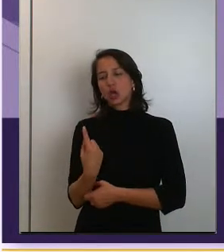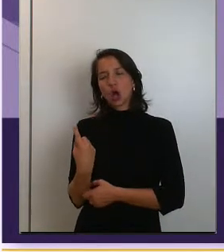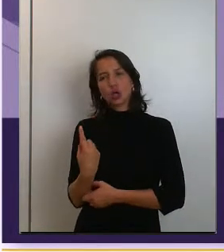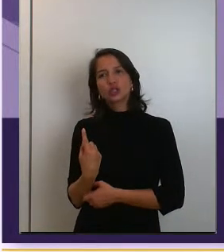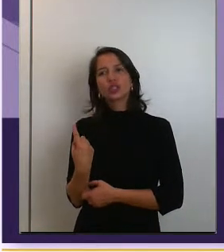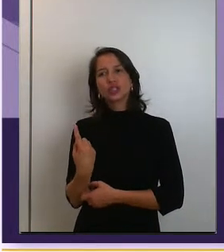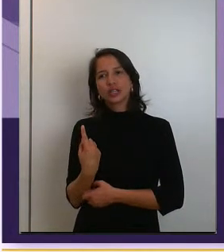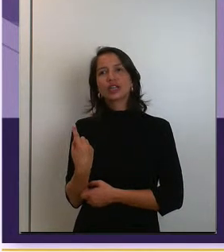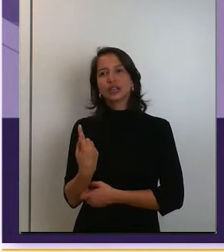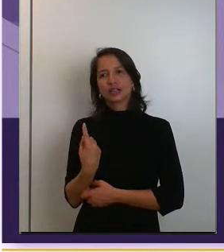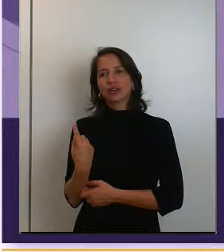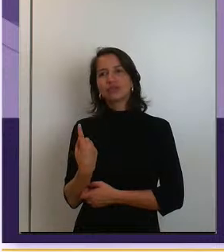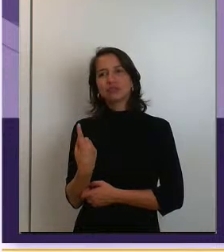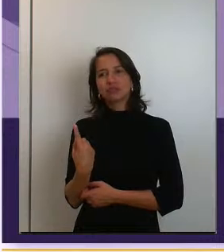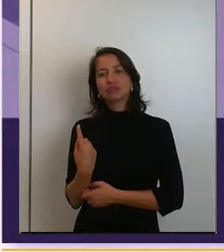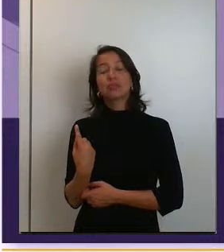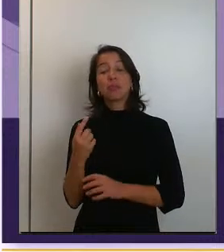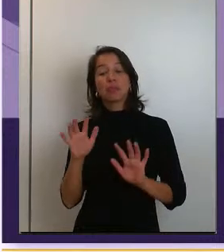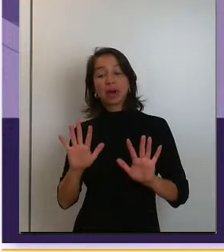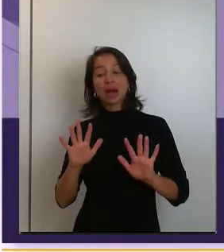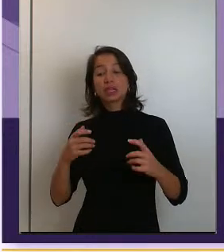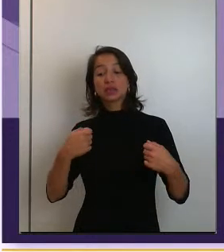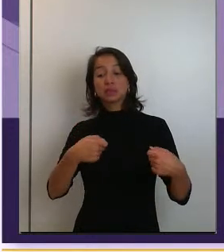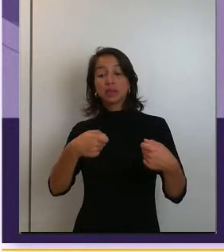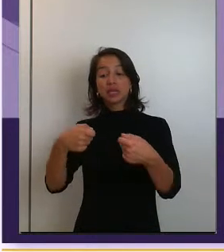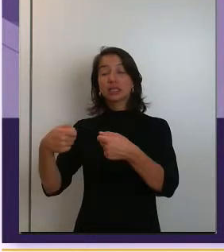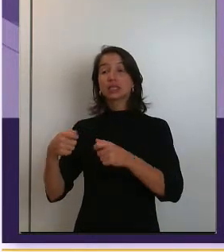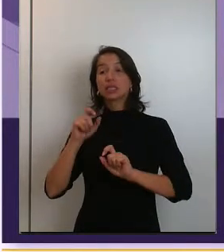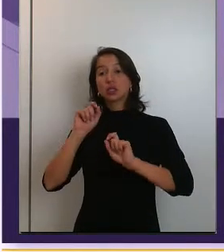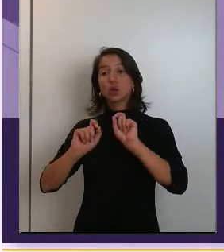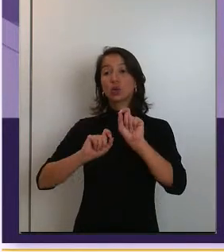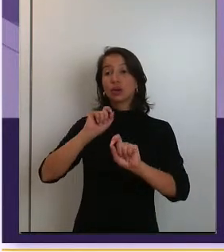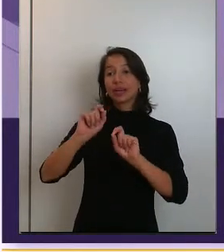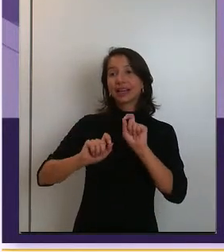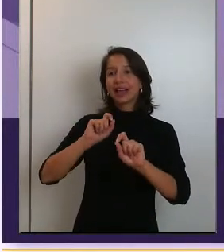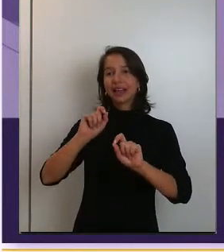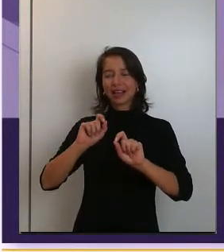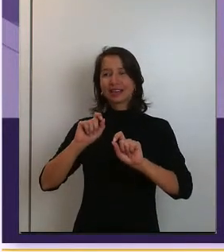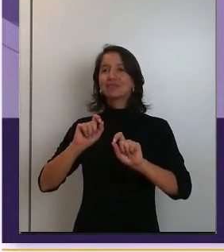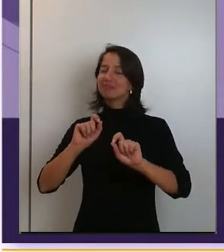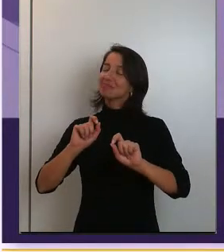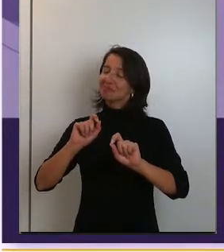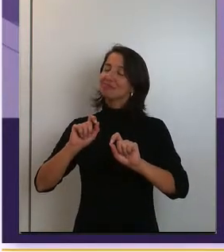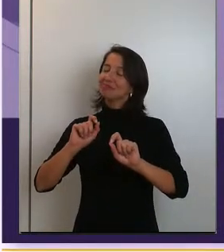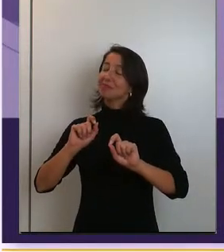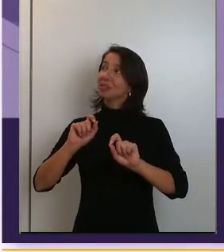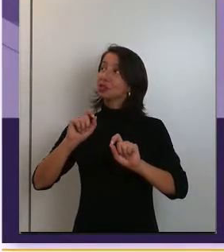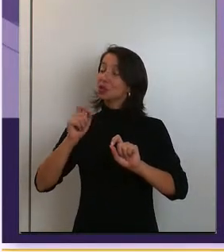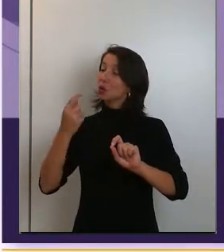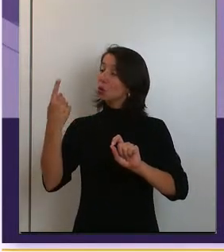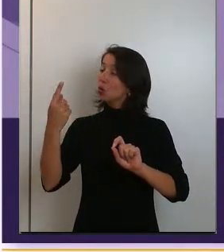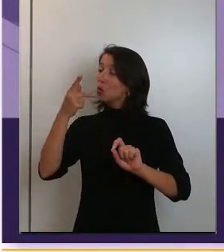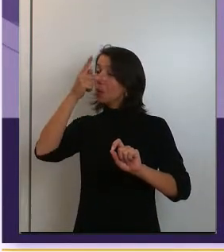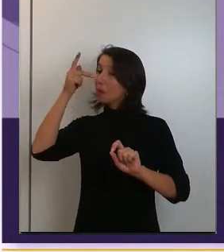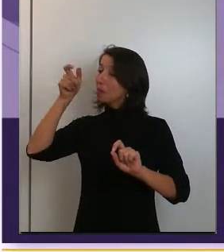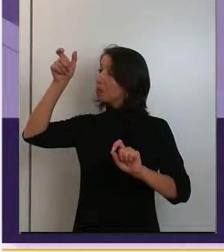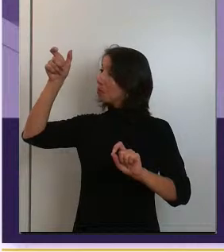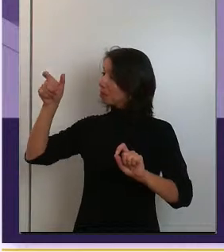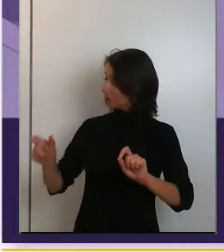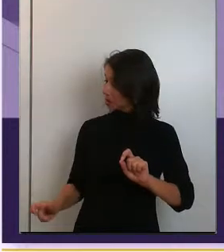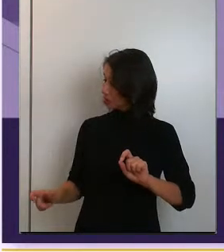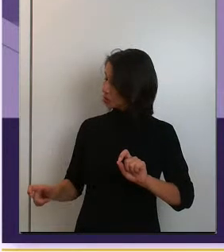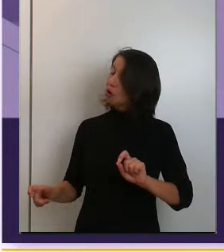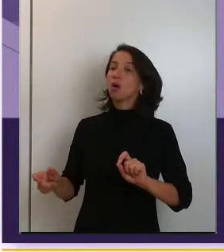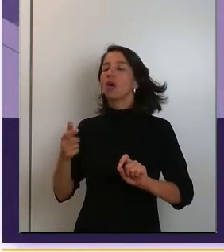no país, mas que precisam, evidentemente, né, a mãe e a criança precisam de alguém que faça a figura do pai, pode ser a